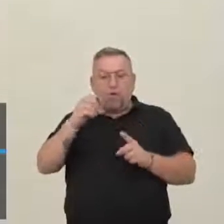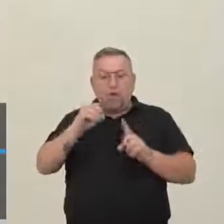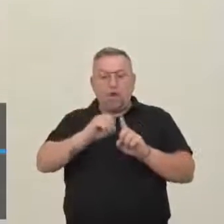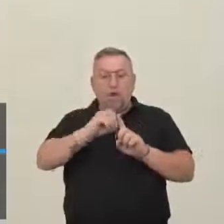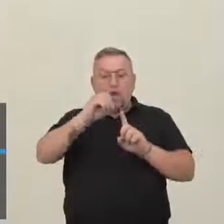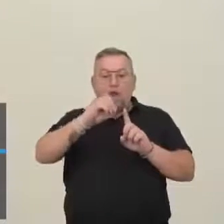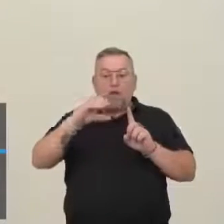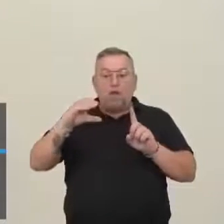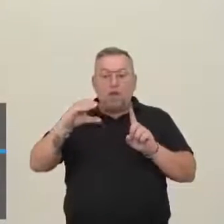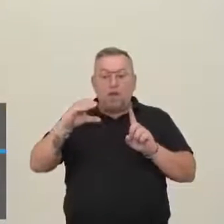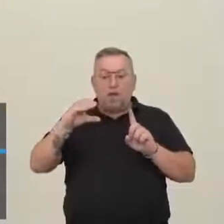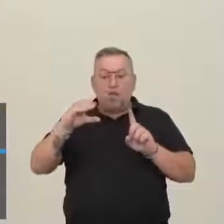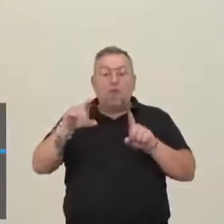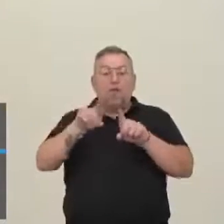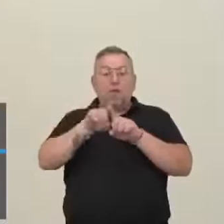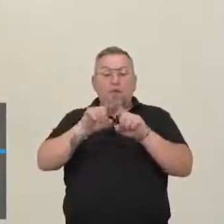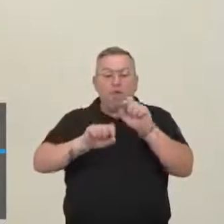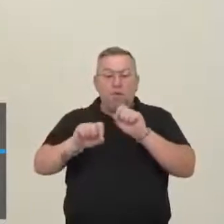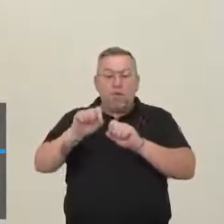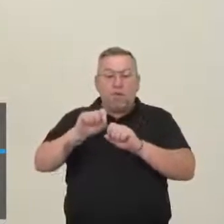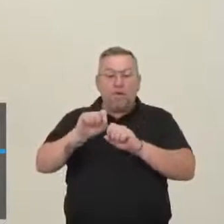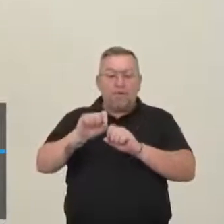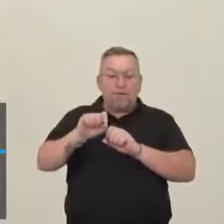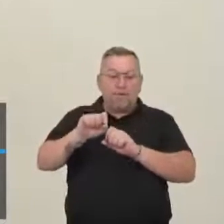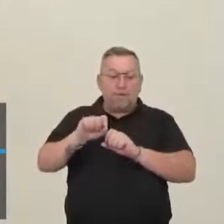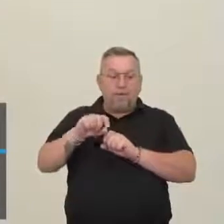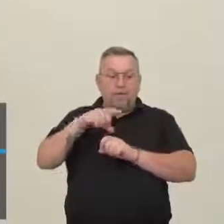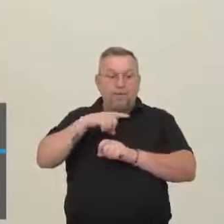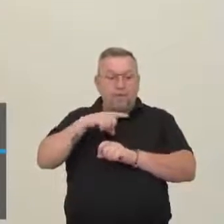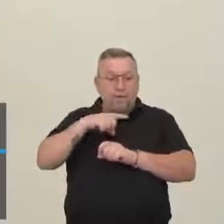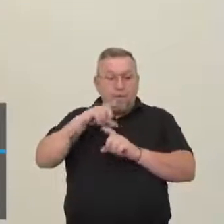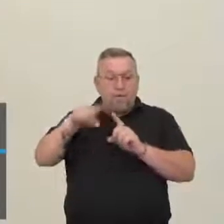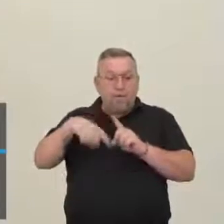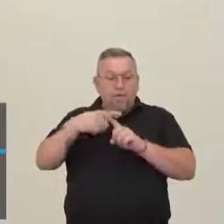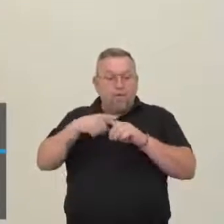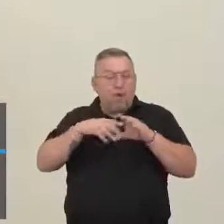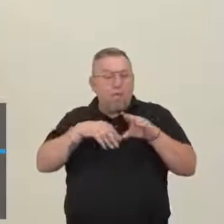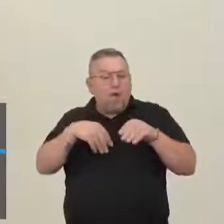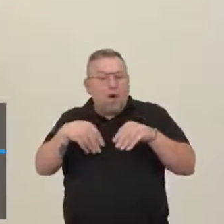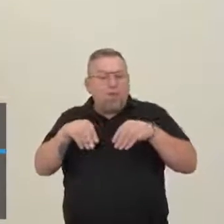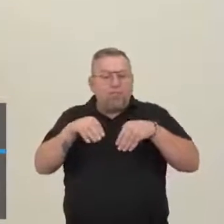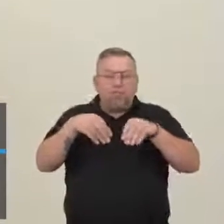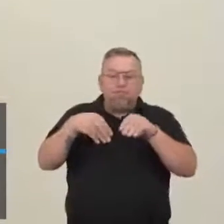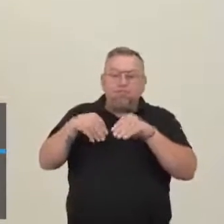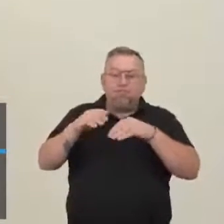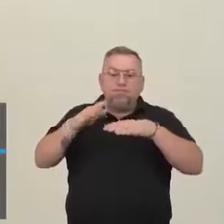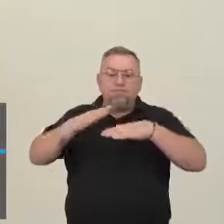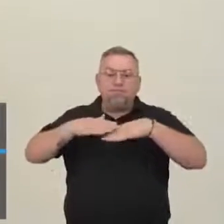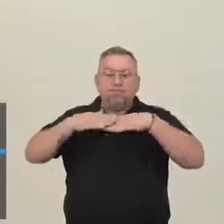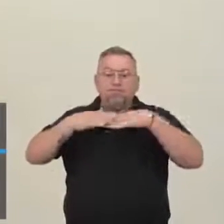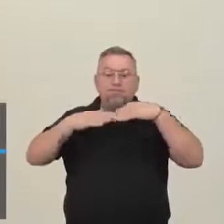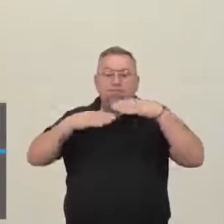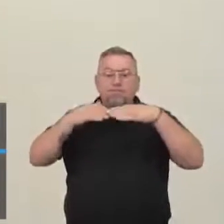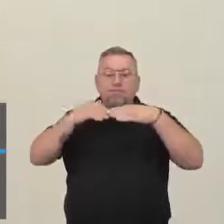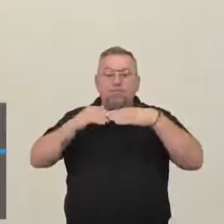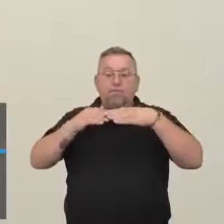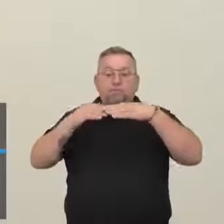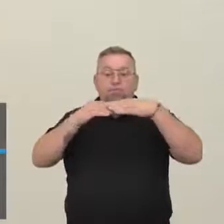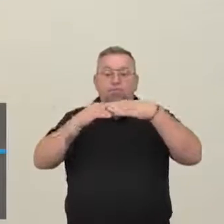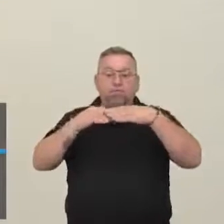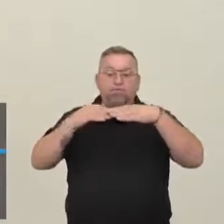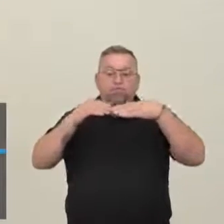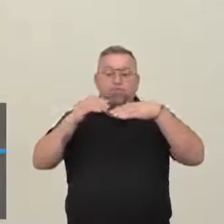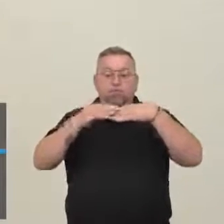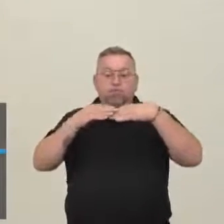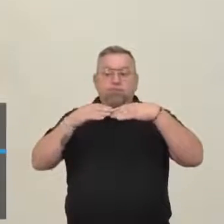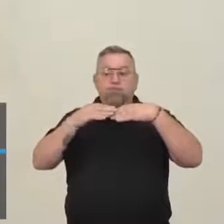ou menos. Né, então, né, por ela ser, né, mais maleável, as placas tectônicas acabam se movimentando.